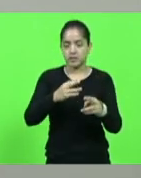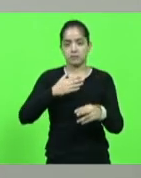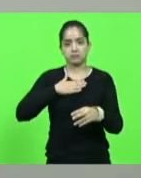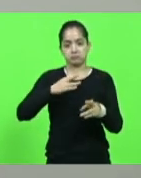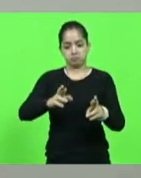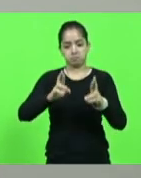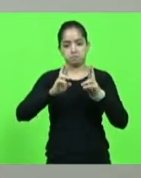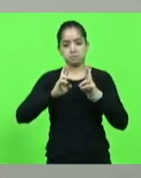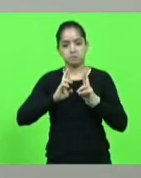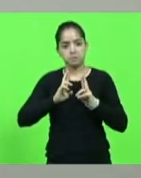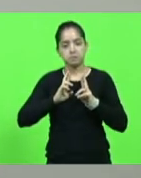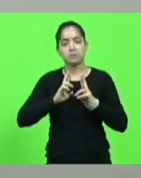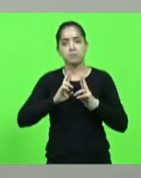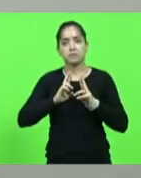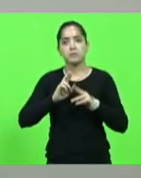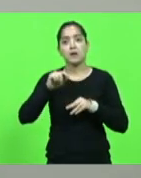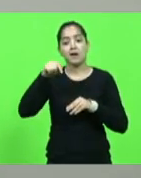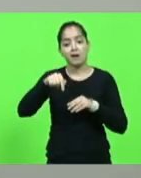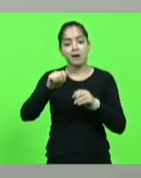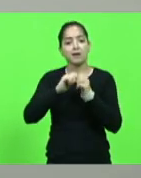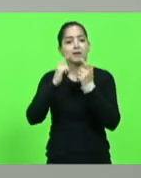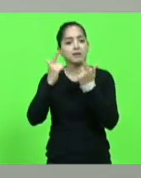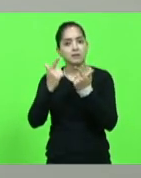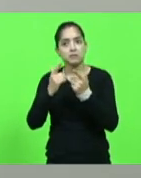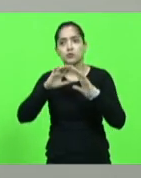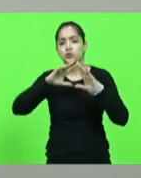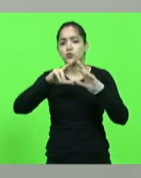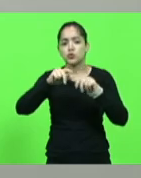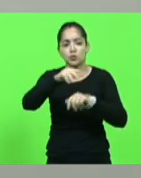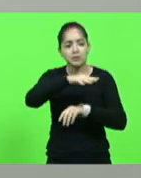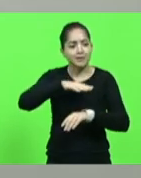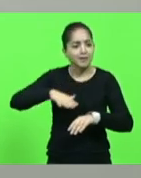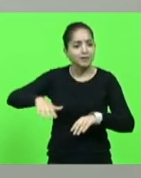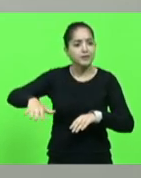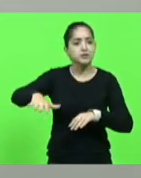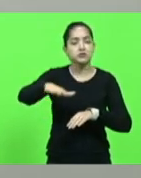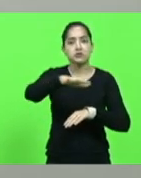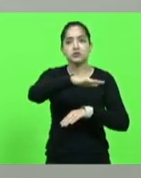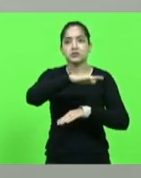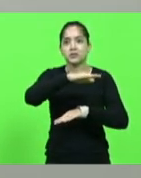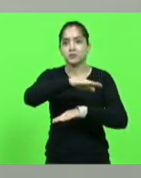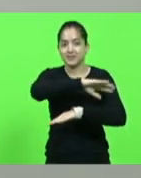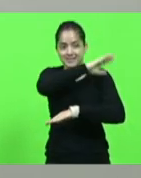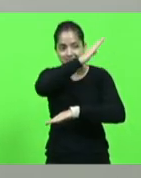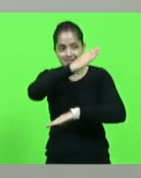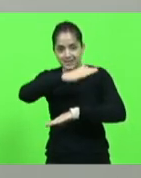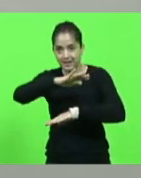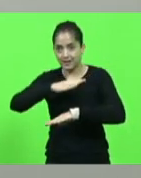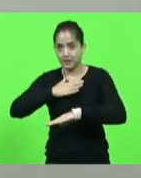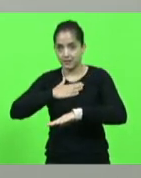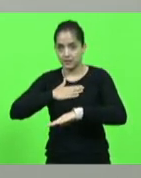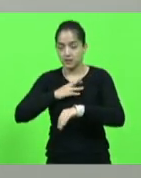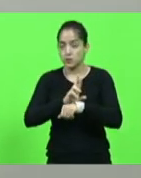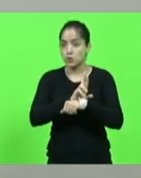Machado, desrespeitou toda a região serrana, que eu represento ela,